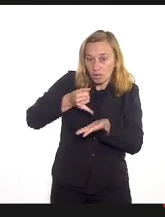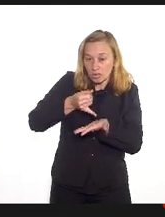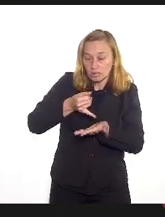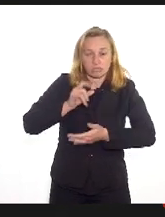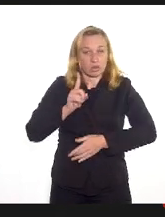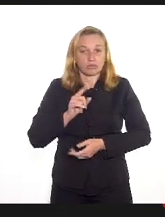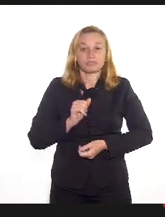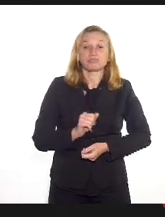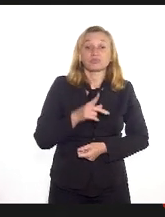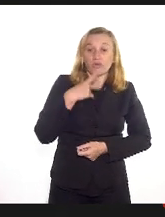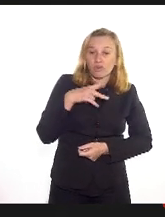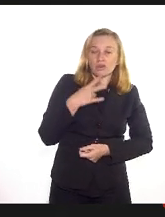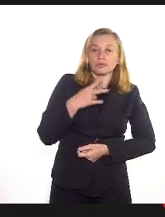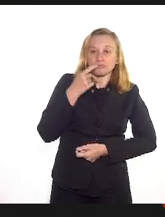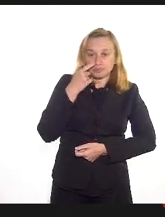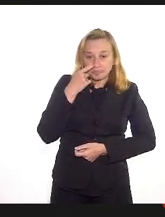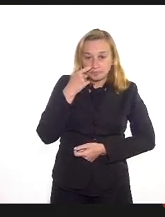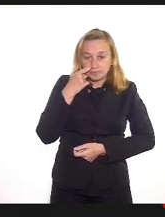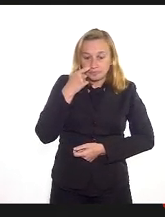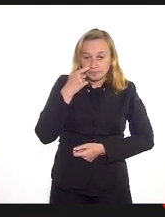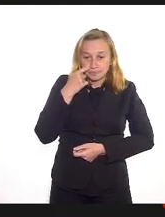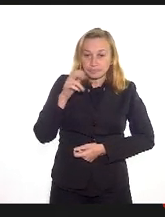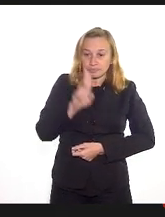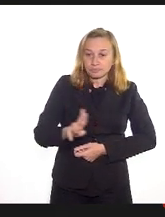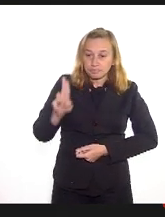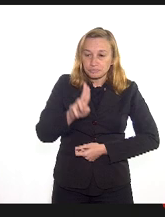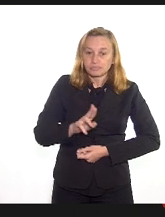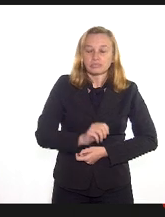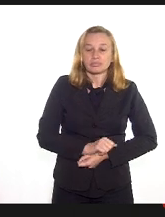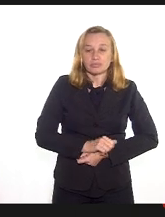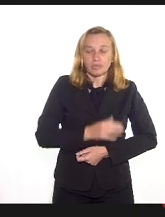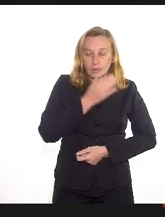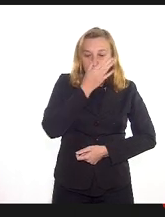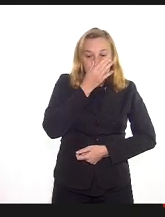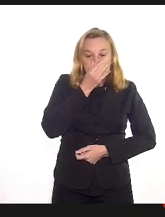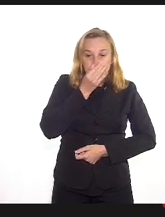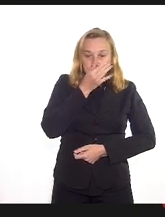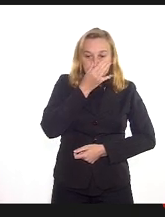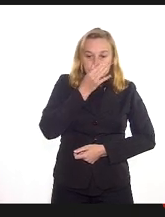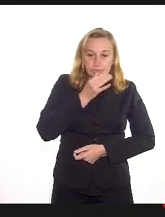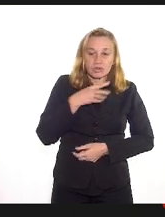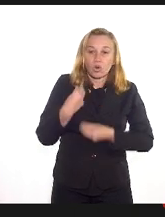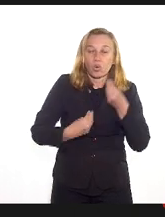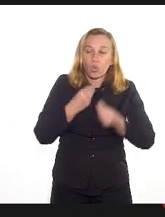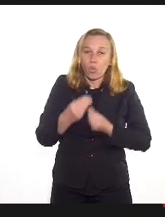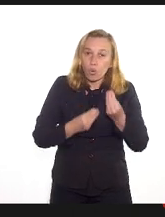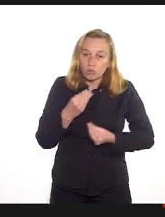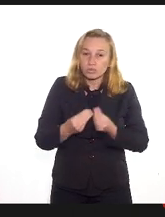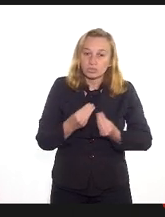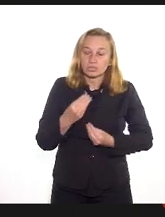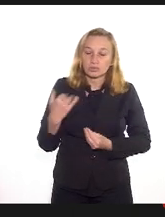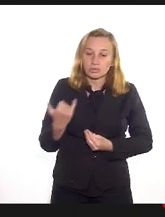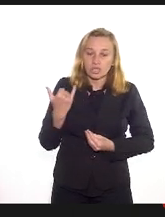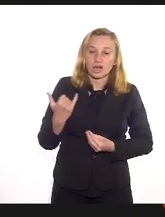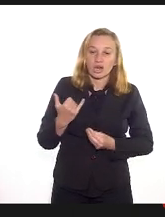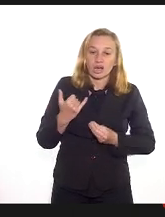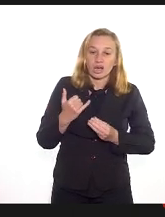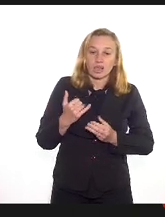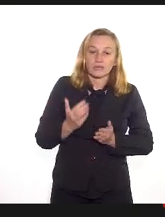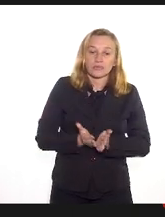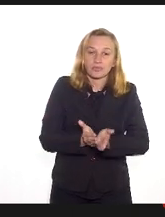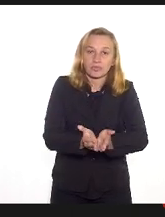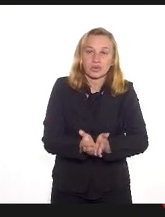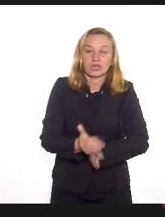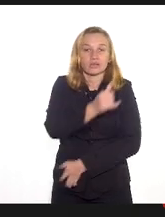Marinha. Eu estou falando do consumo das famílias. Então, dá para ter uma ideia como é relevante a Marinha no Rio